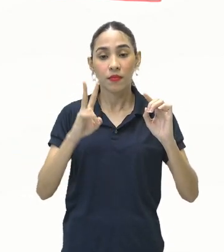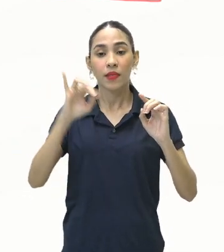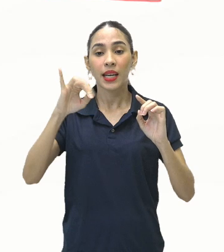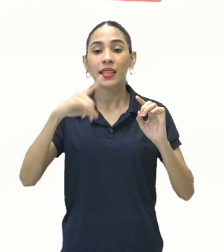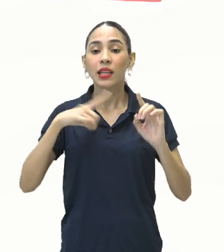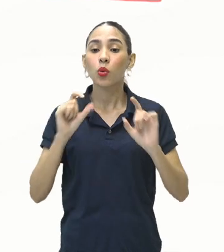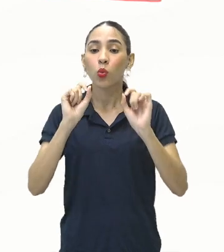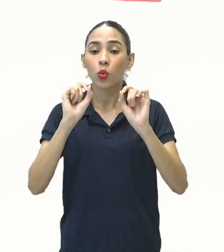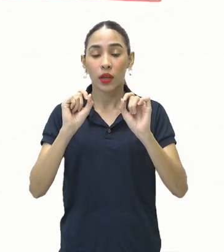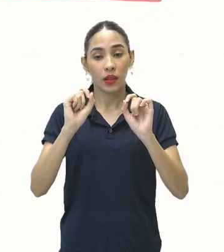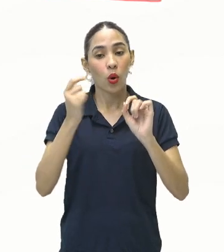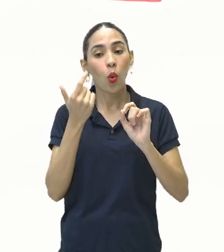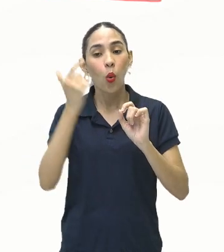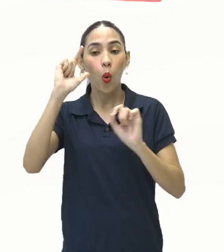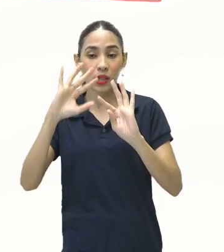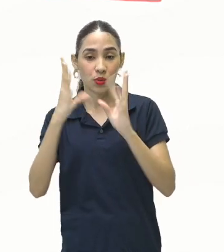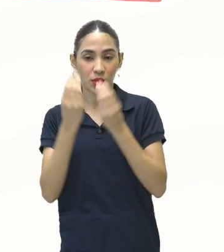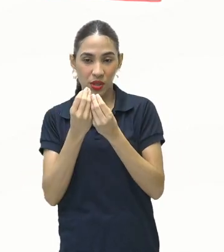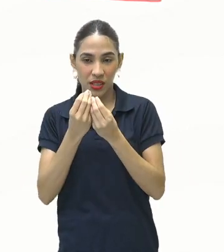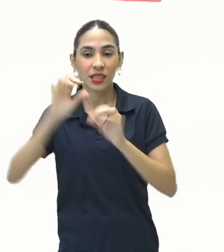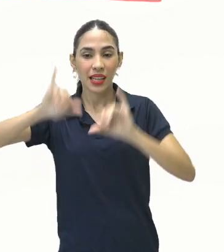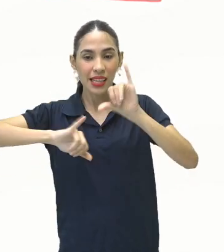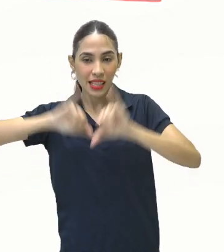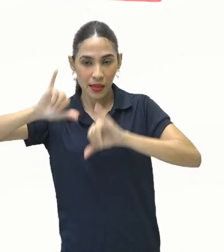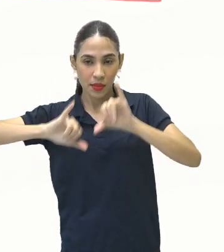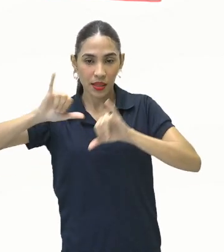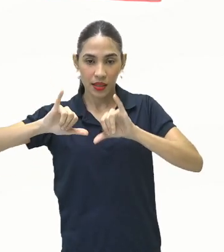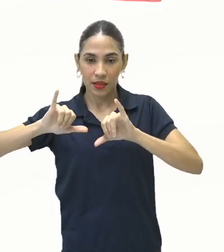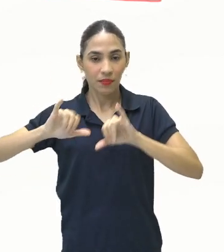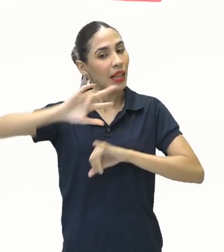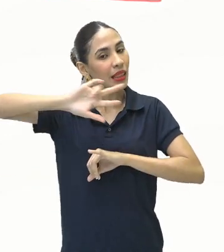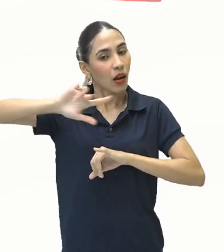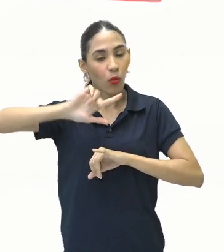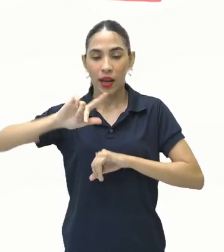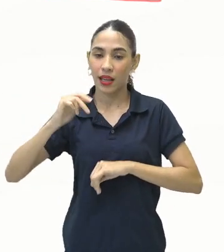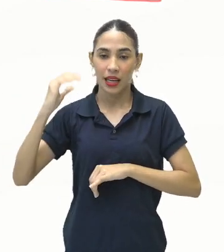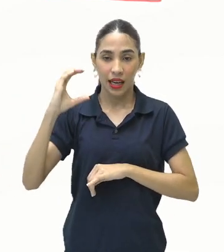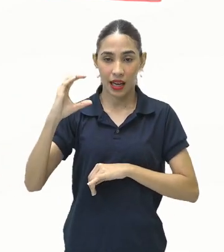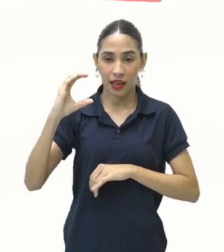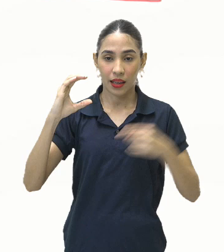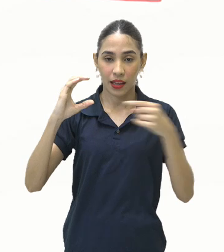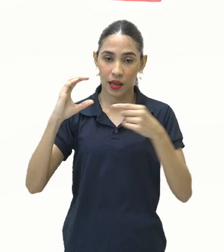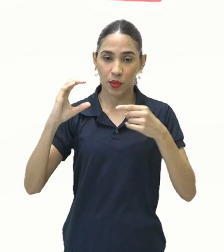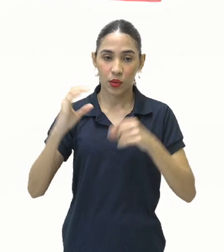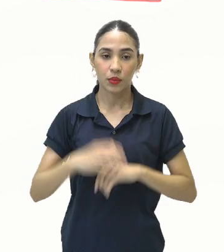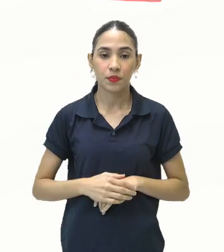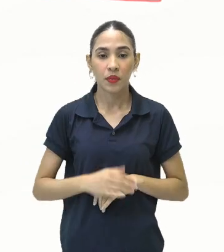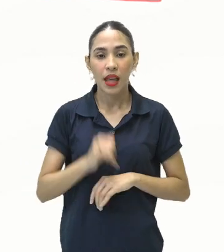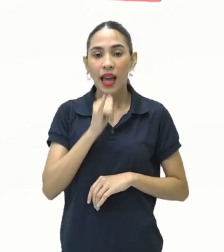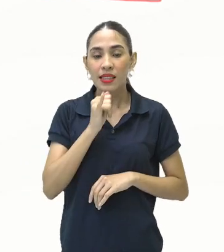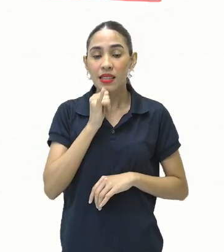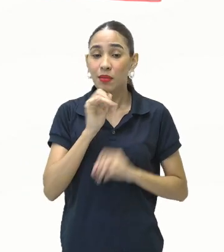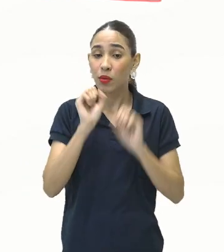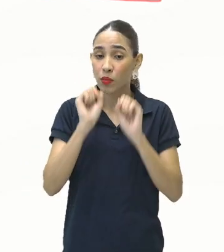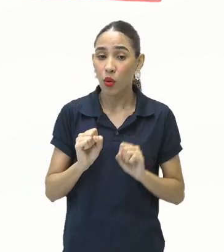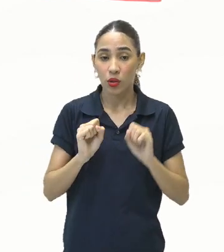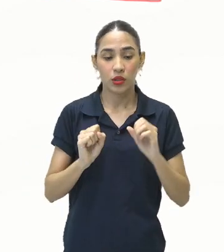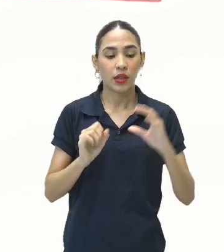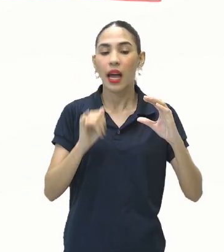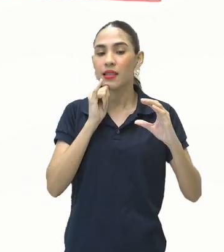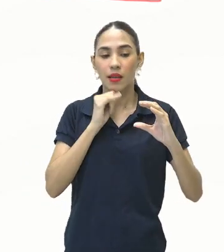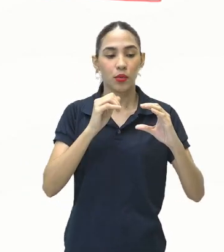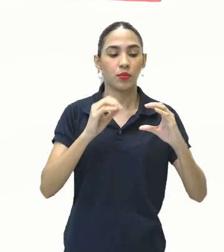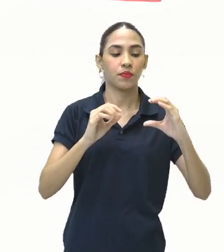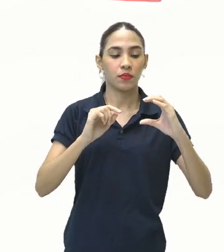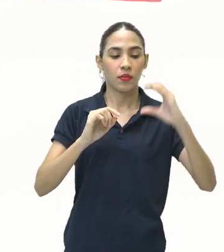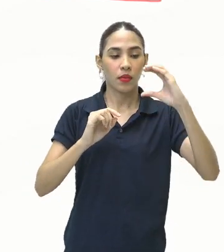quê? Um elemento químico, que não é o carbono, tá? Então, aqui eu poderia ter o carbono, né? Uma